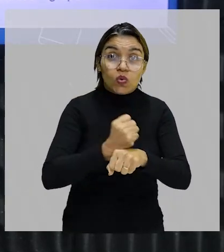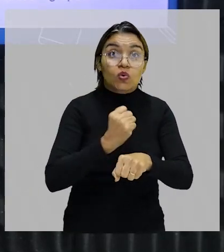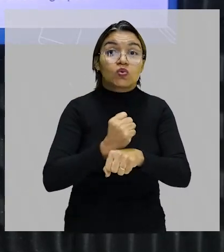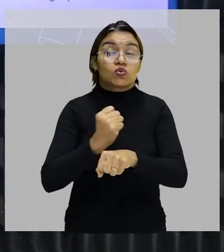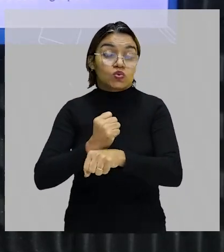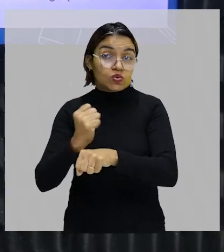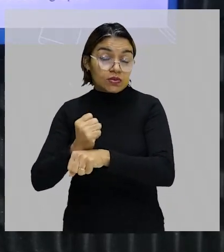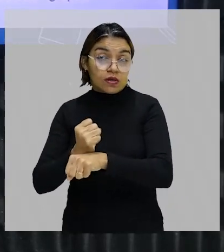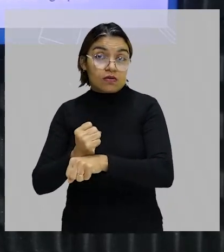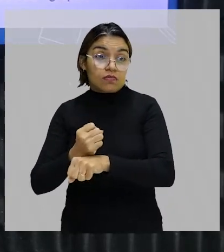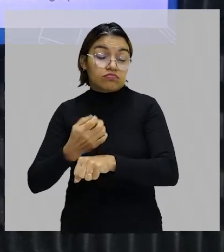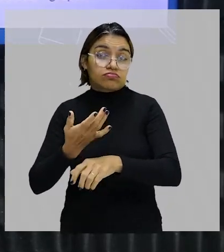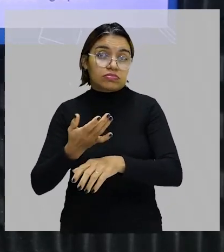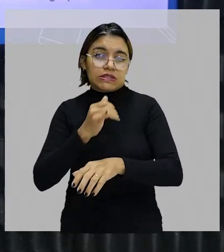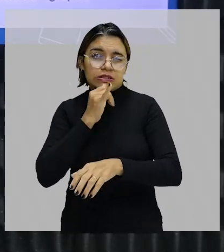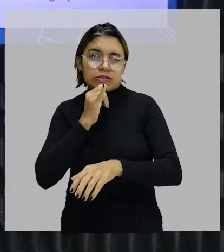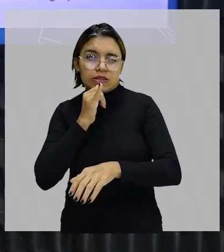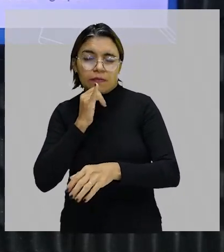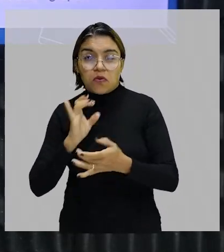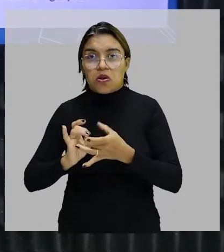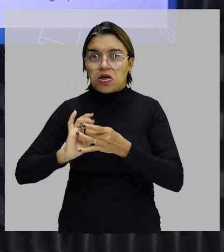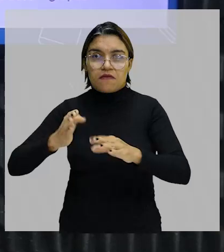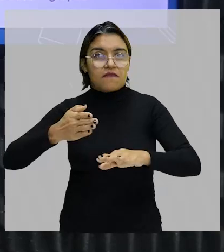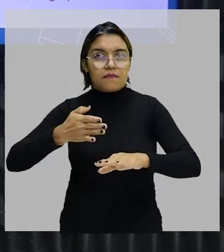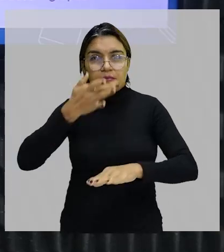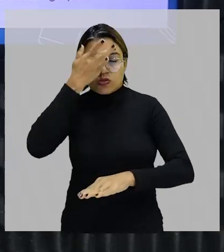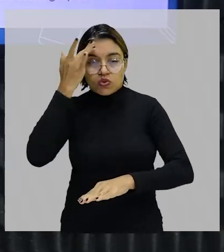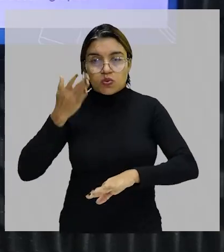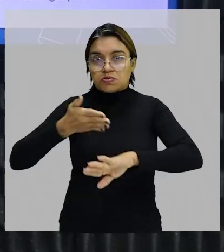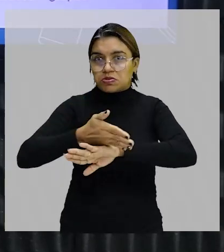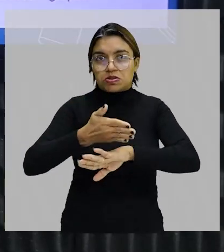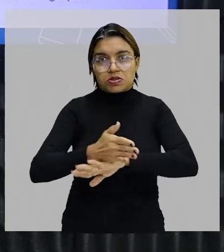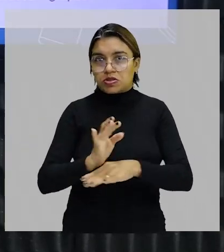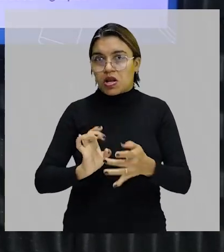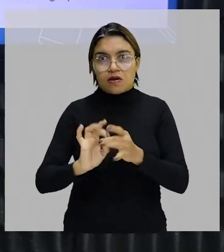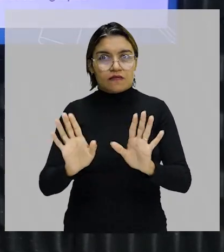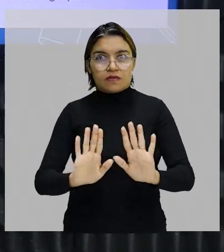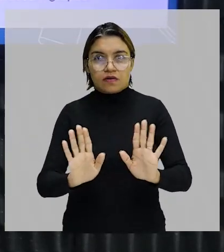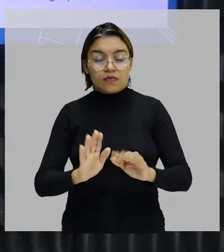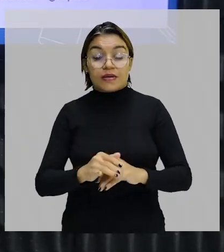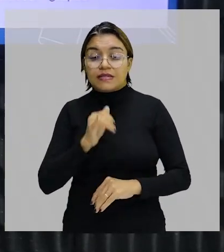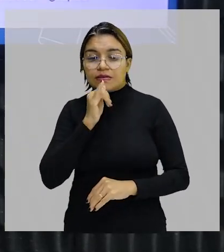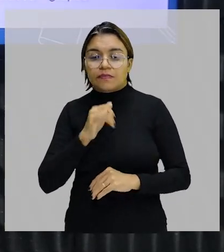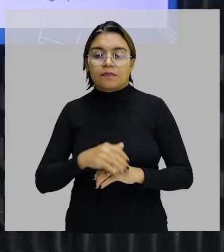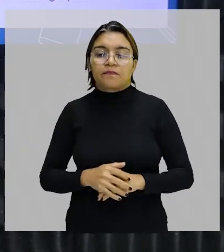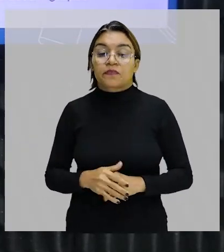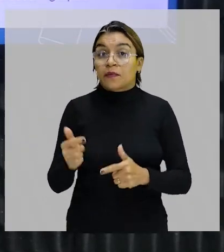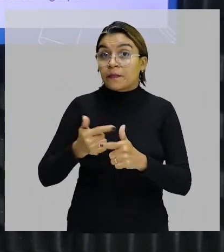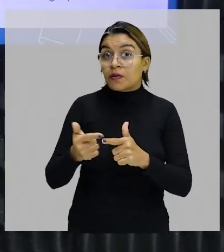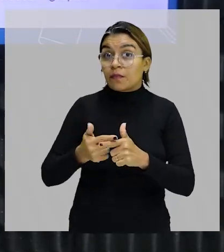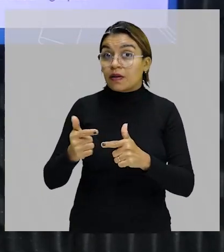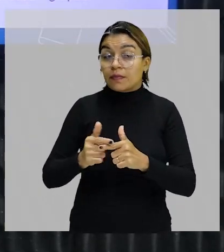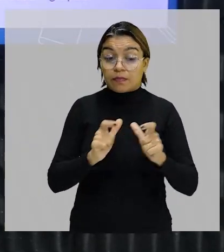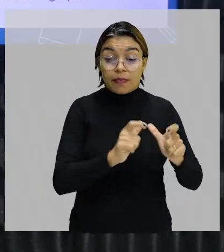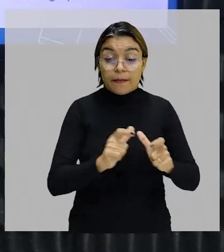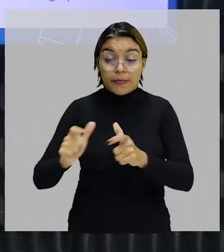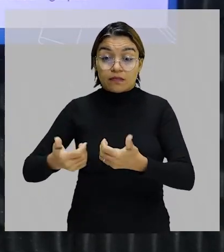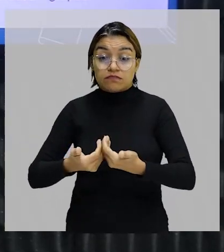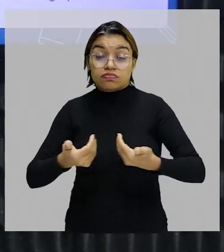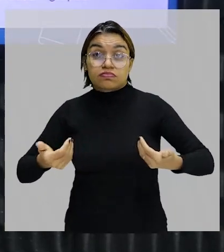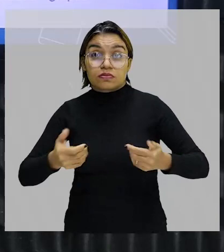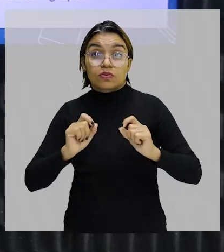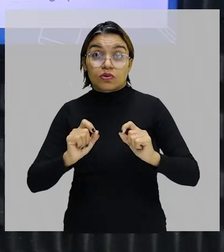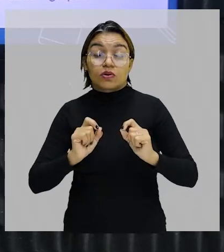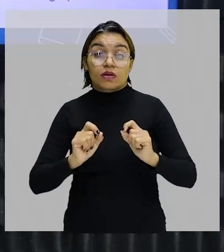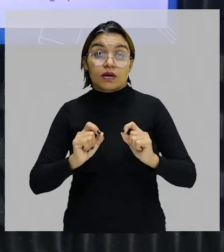não é permitido. Nós podemos perceber mais recentemente no Brasil, por exemplo, um problema da segregação socioespacial relativo